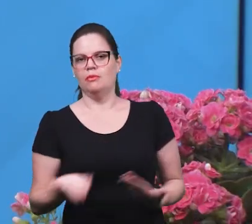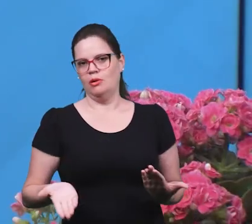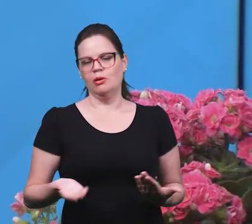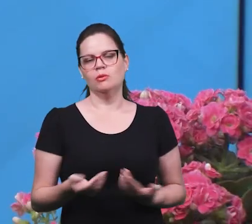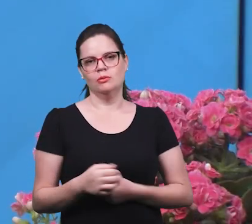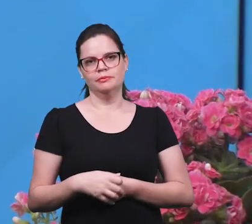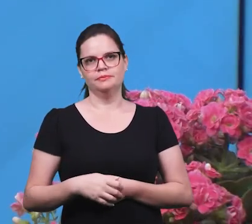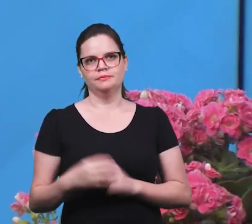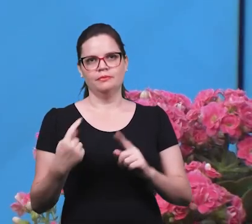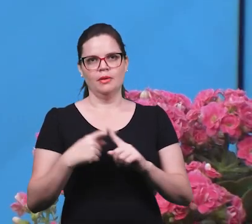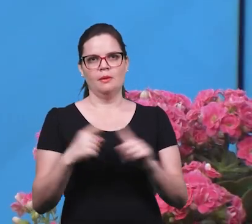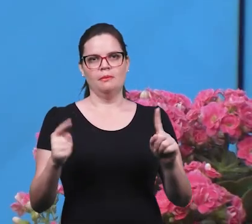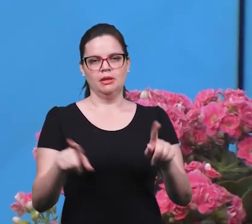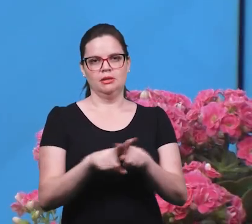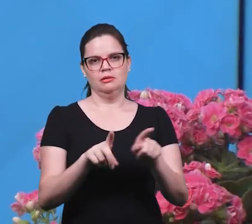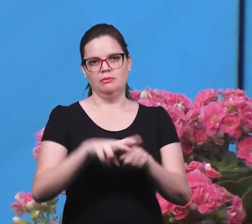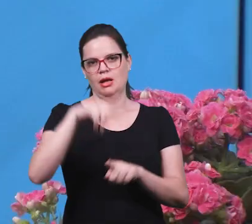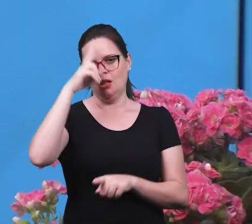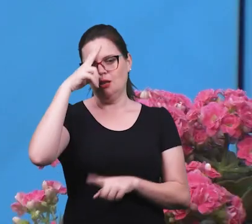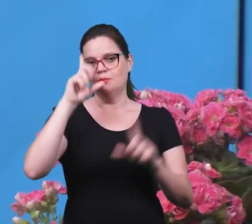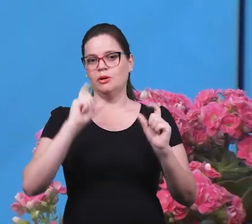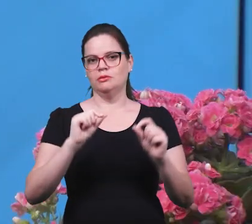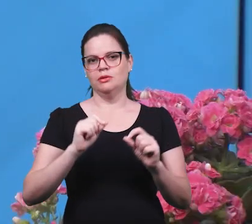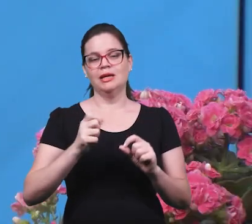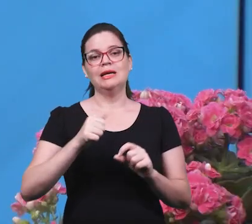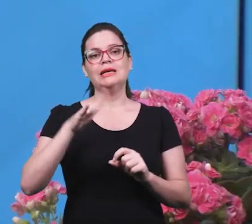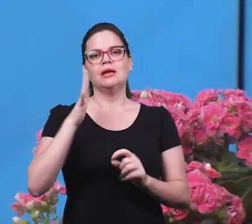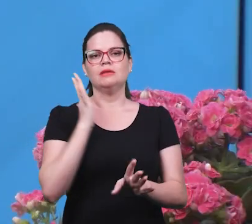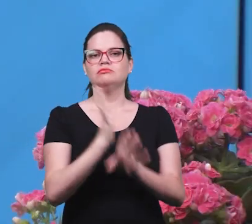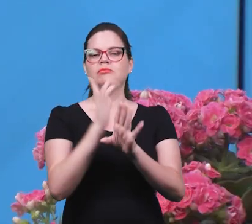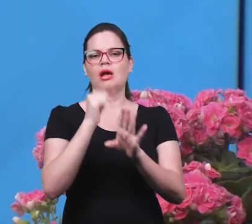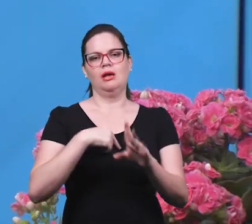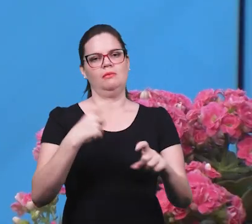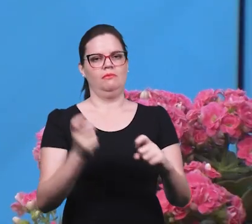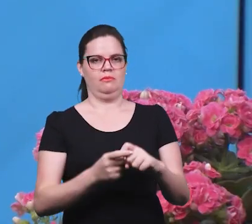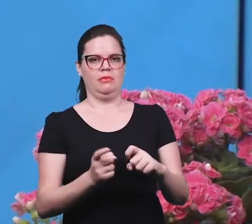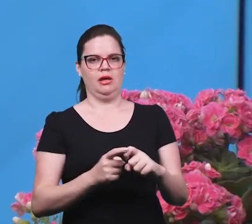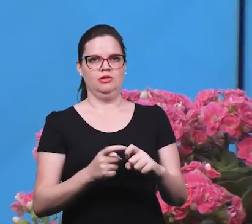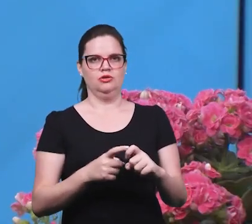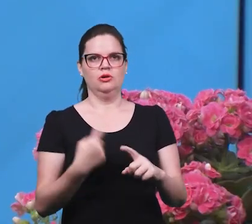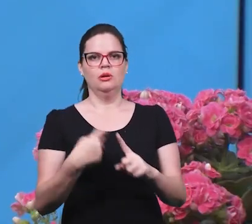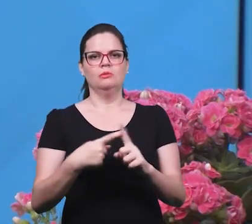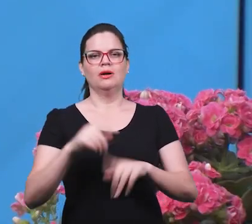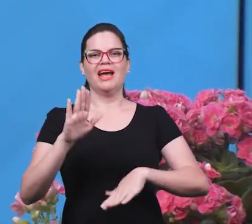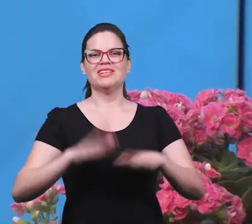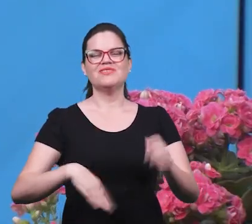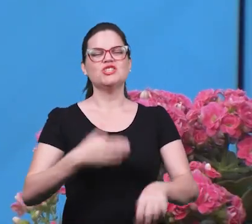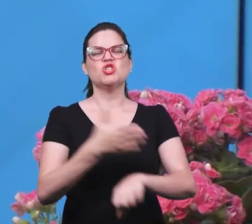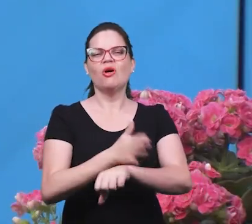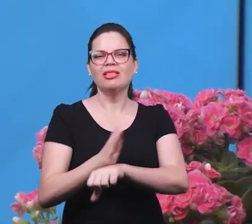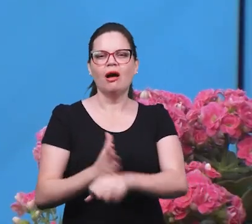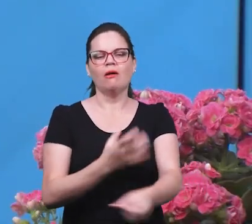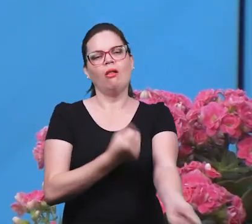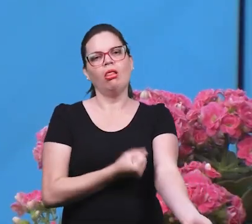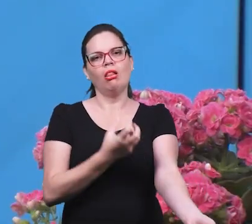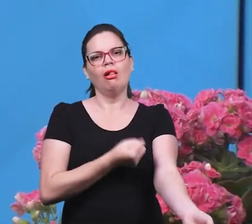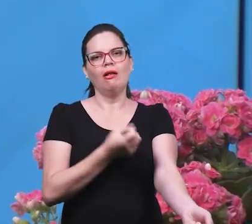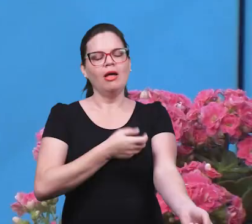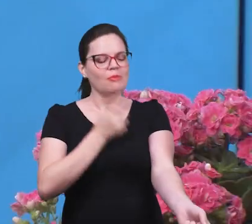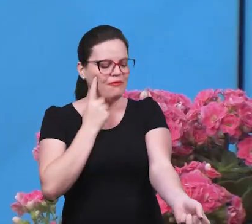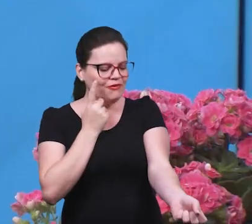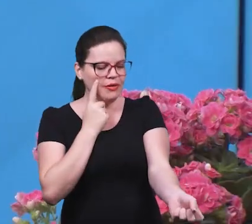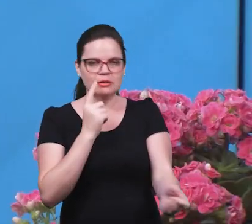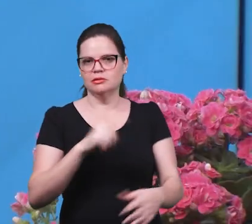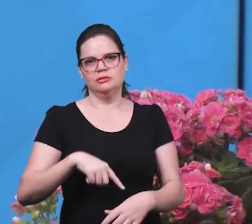passo, mas lembrando que o diagnóstico é sempre médico, né? Às vezes medir em excesso essas coisas, né,